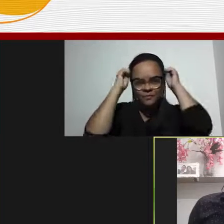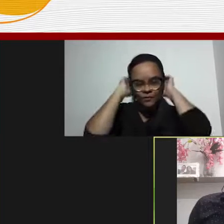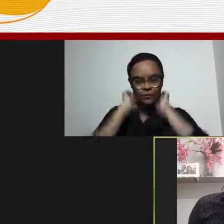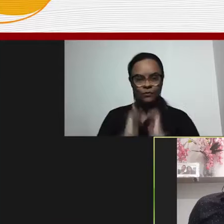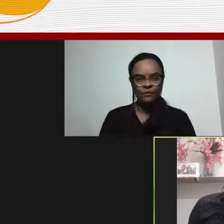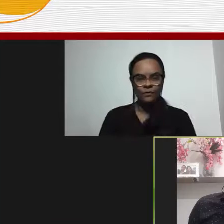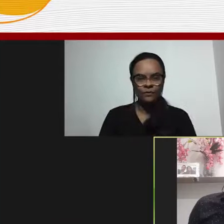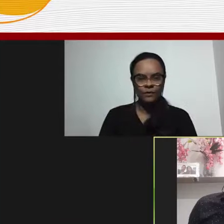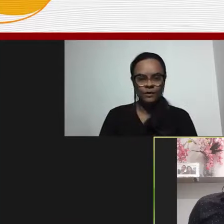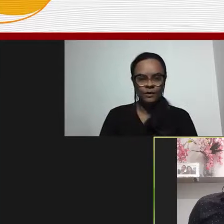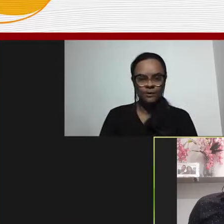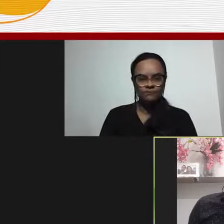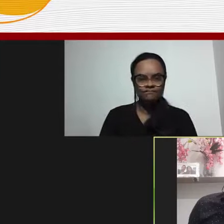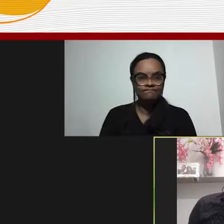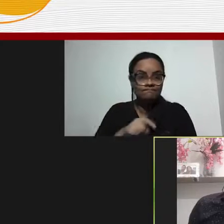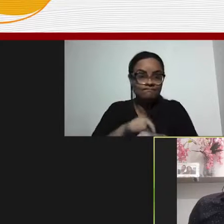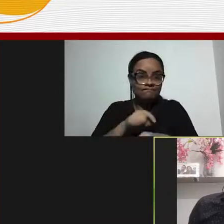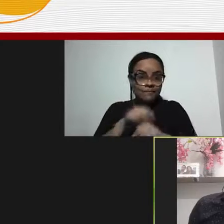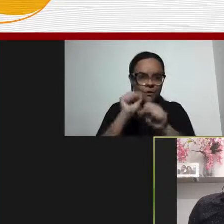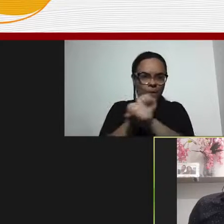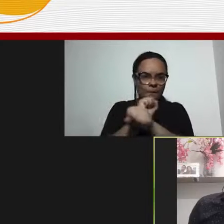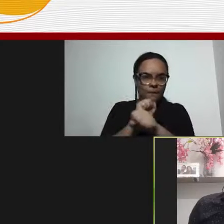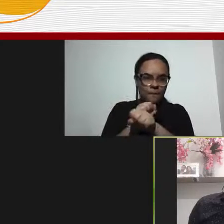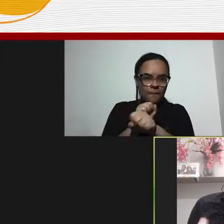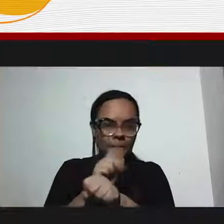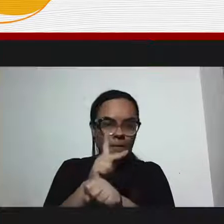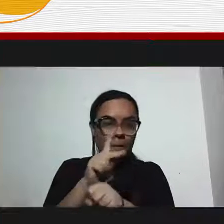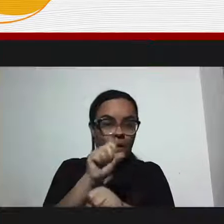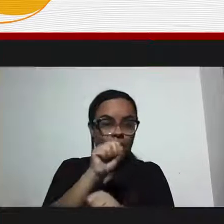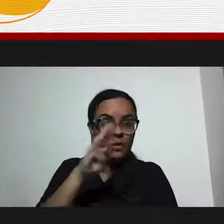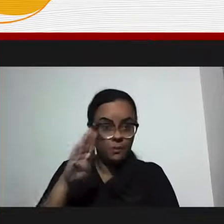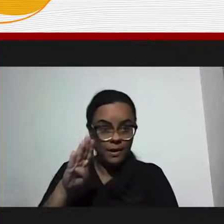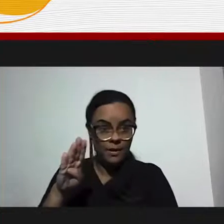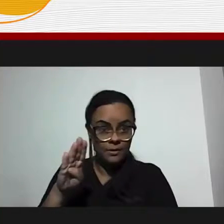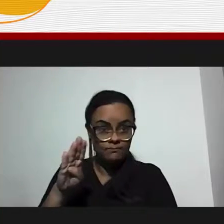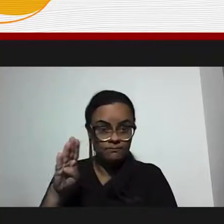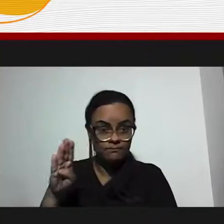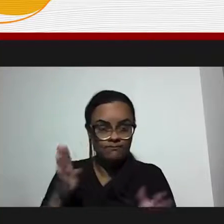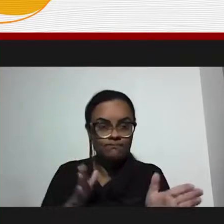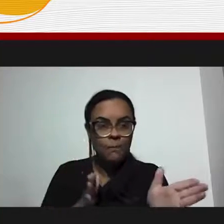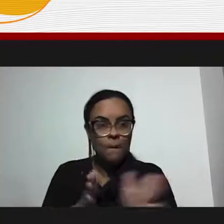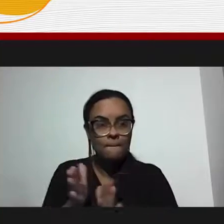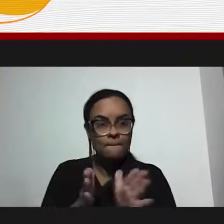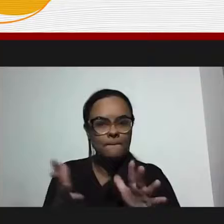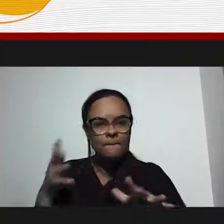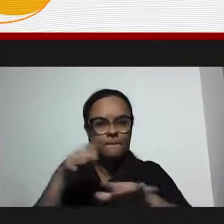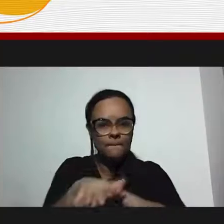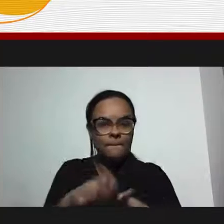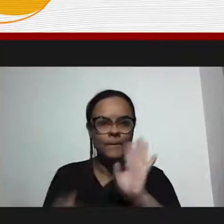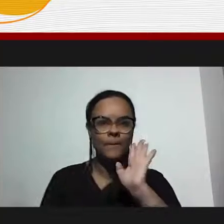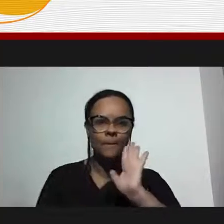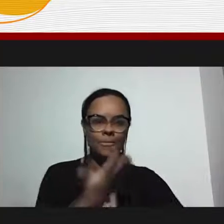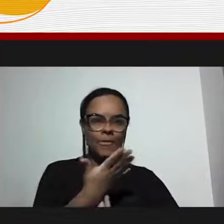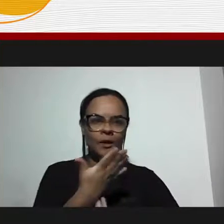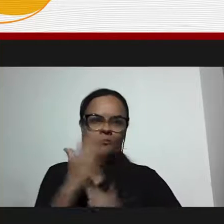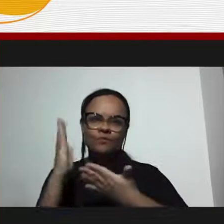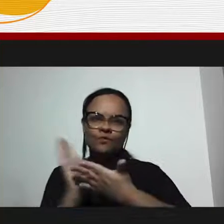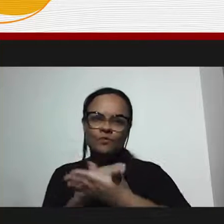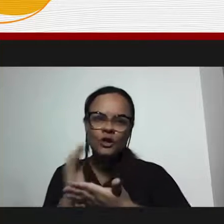momentinho para o Merchan, vou fazer um Merchan aqui do PSB Inclusão. O PSB Inclusão lançou a cartilha